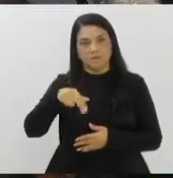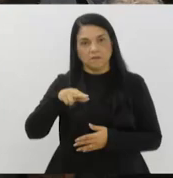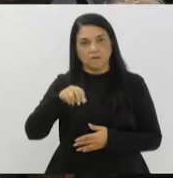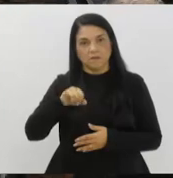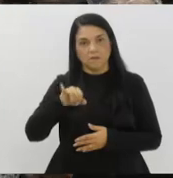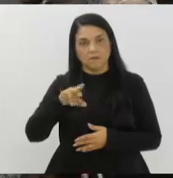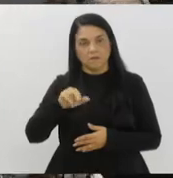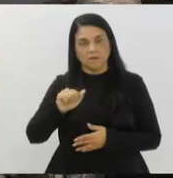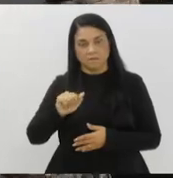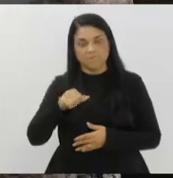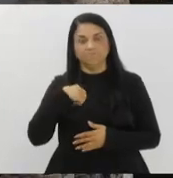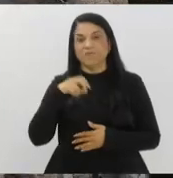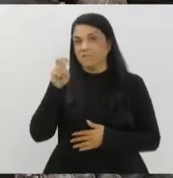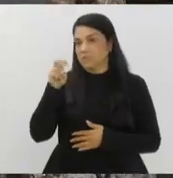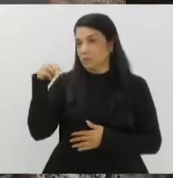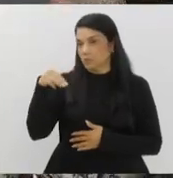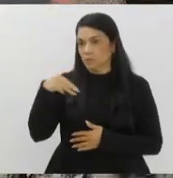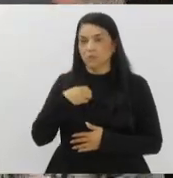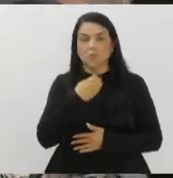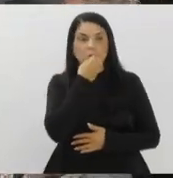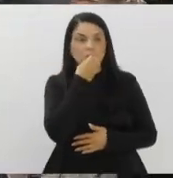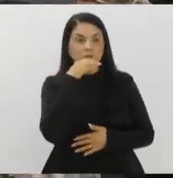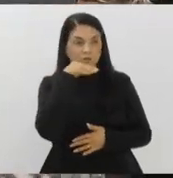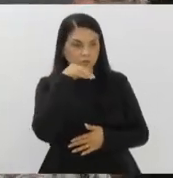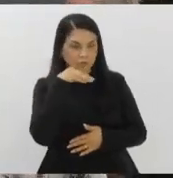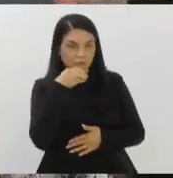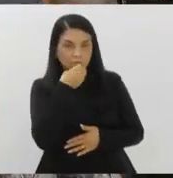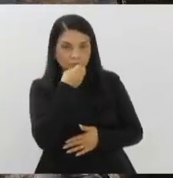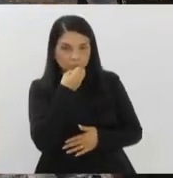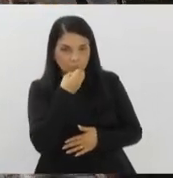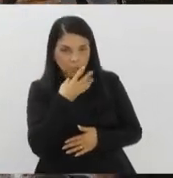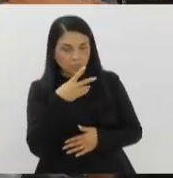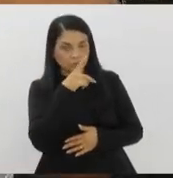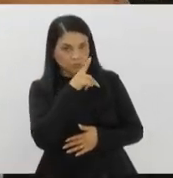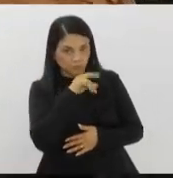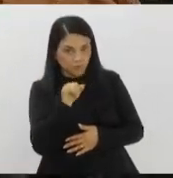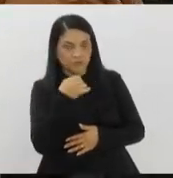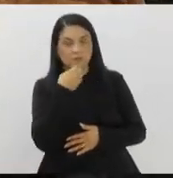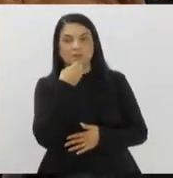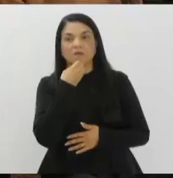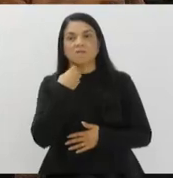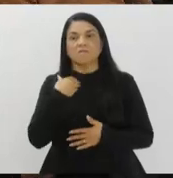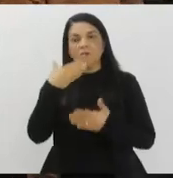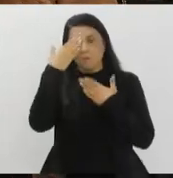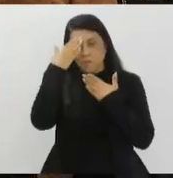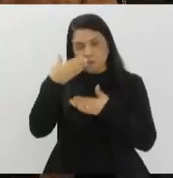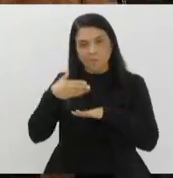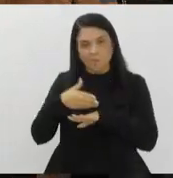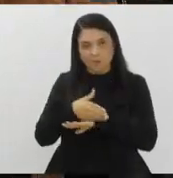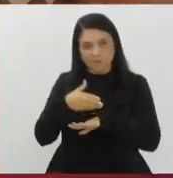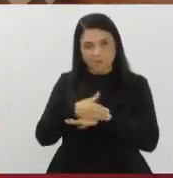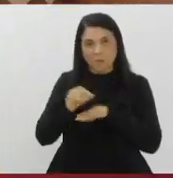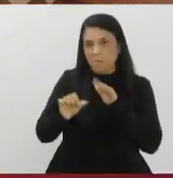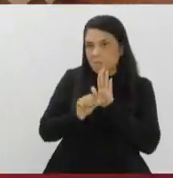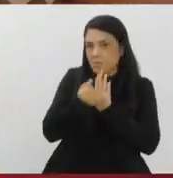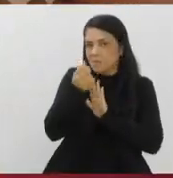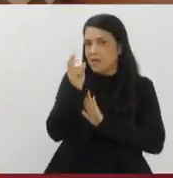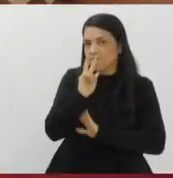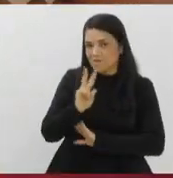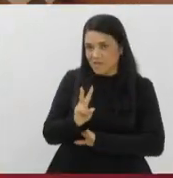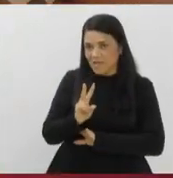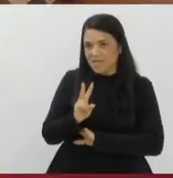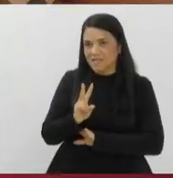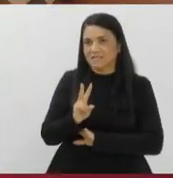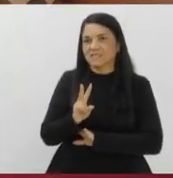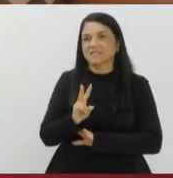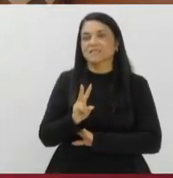Gente, bom dia, né? Primeiramente, muito obrigada por estar aqui participando. Primeira vez aqui numa bancada, né? Salete,